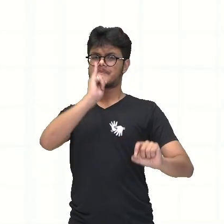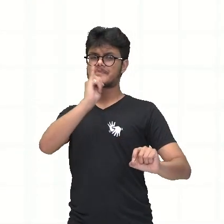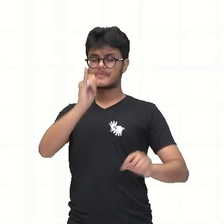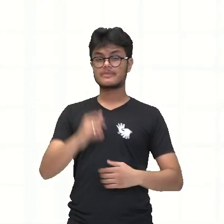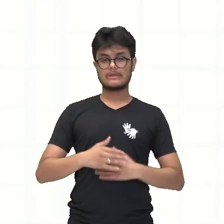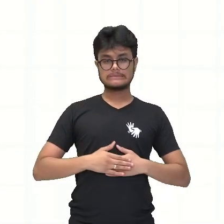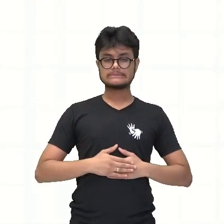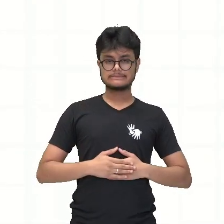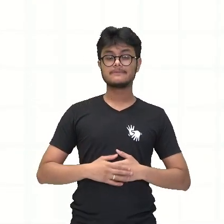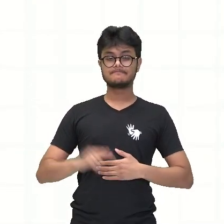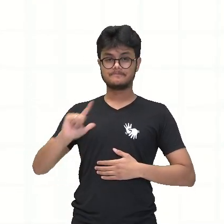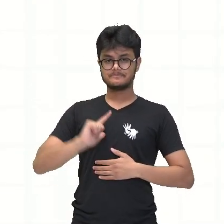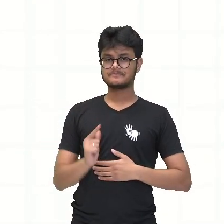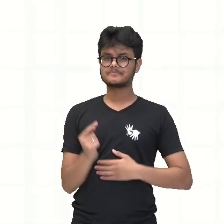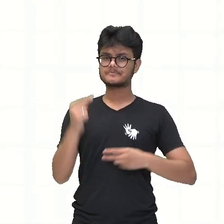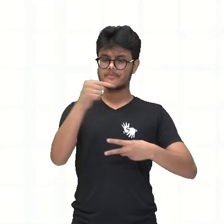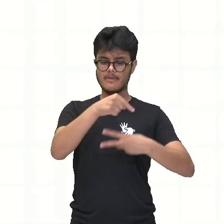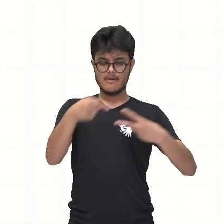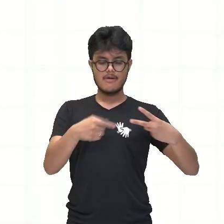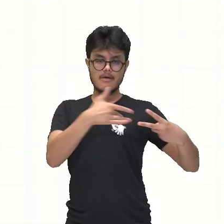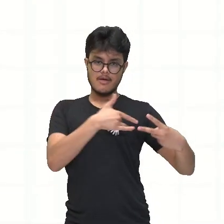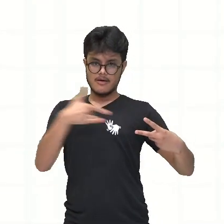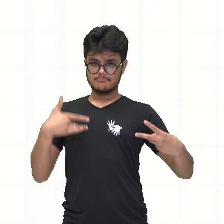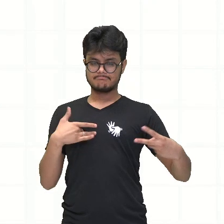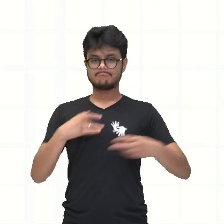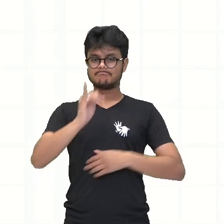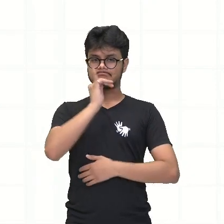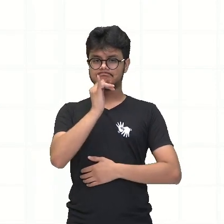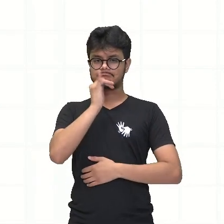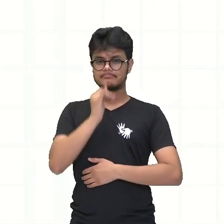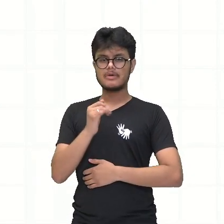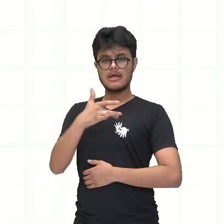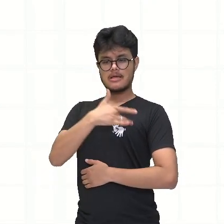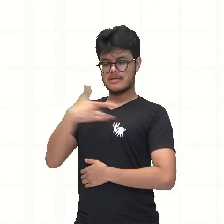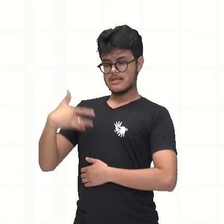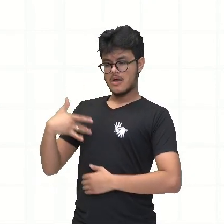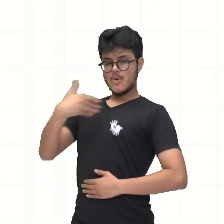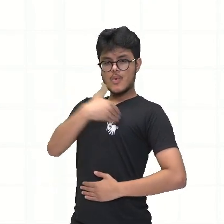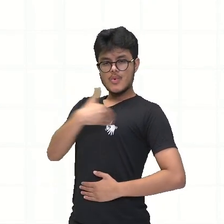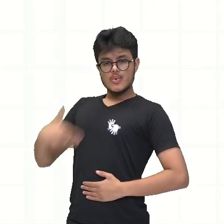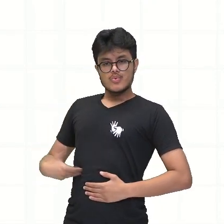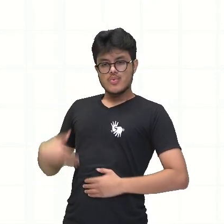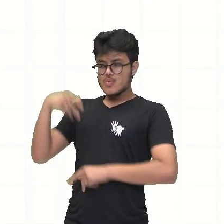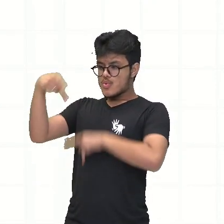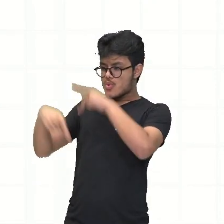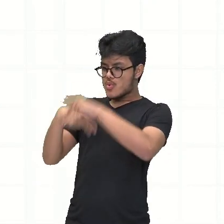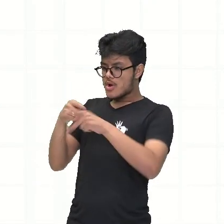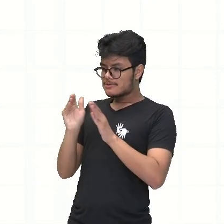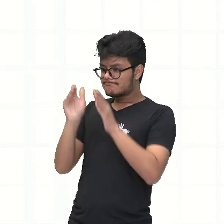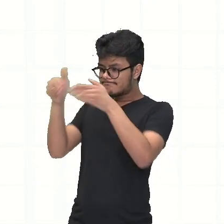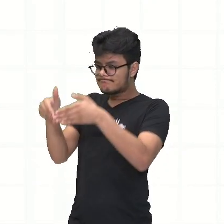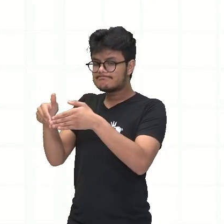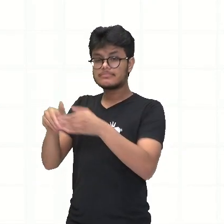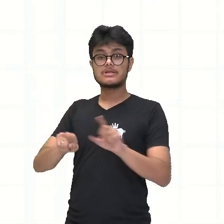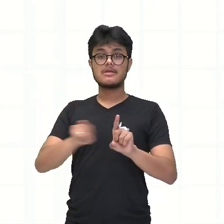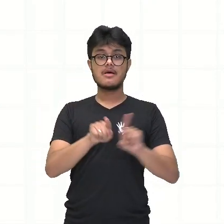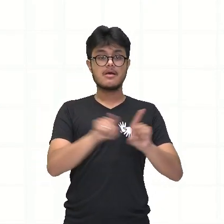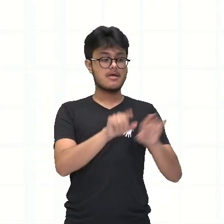pública e saúde coletiva. O que é a saúde pública? Ela visa o indivíduo em